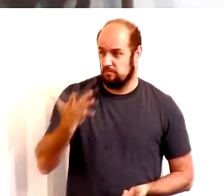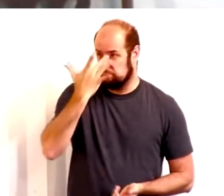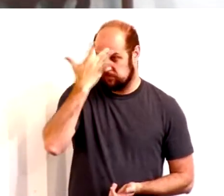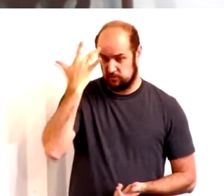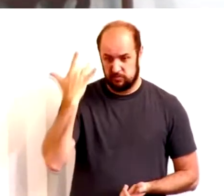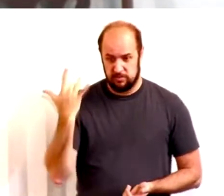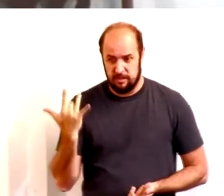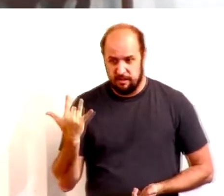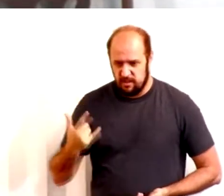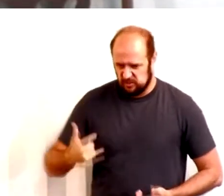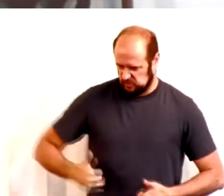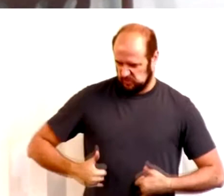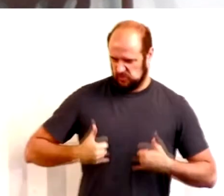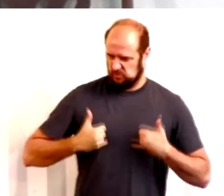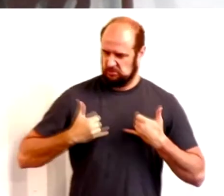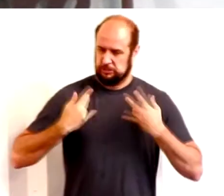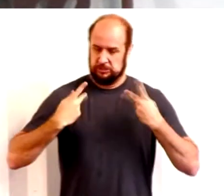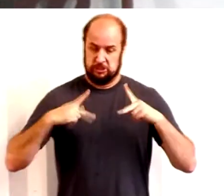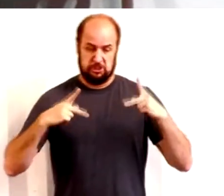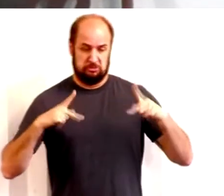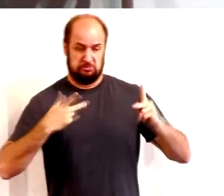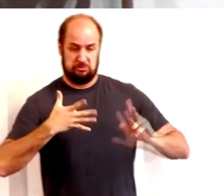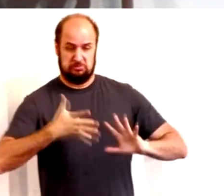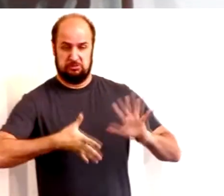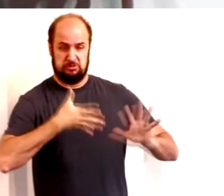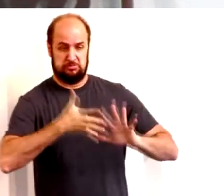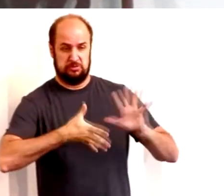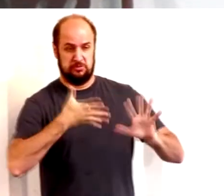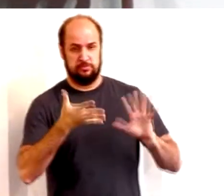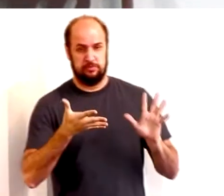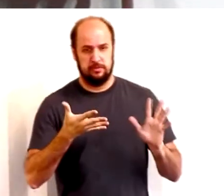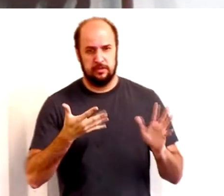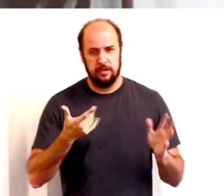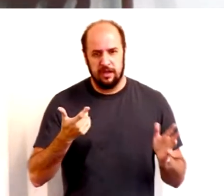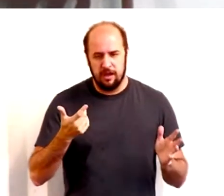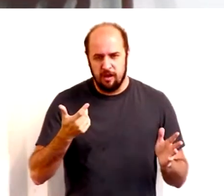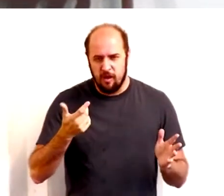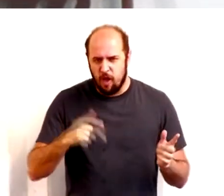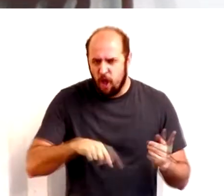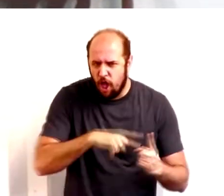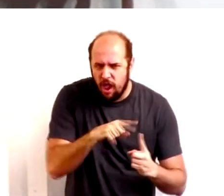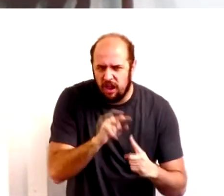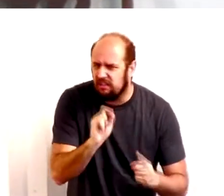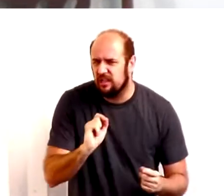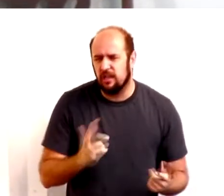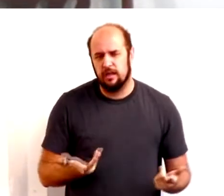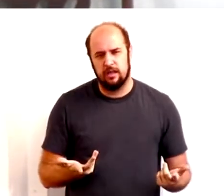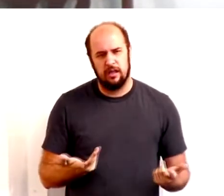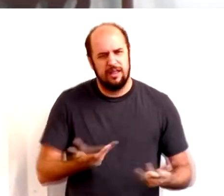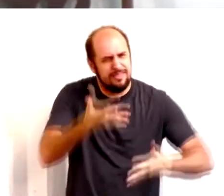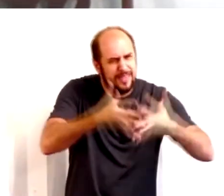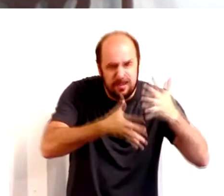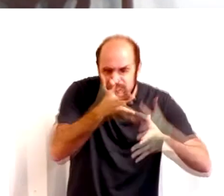esses atrapalham a missão de unidade da igreja.